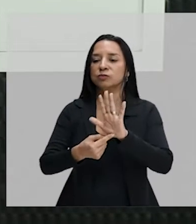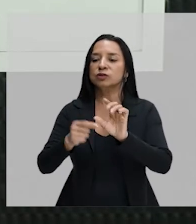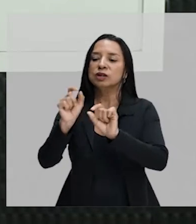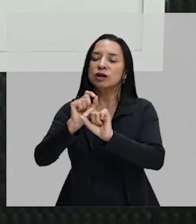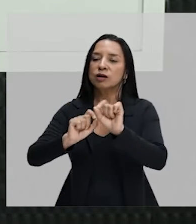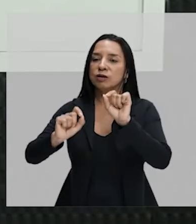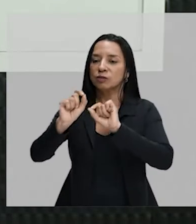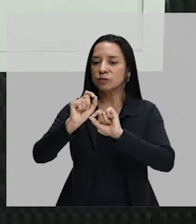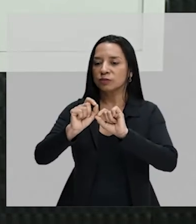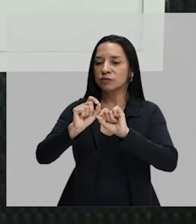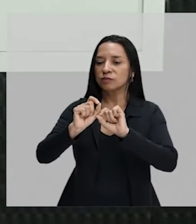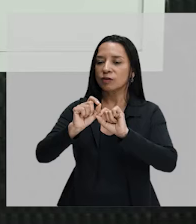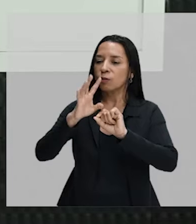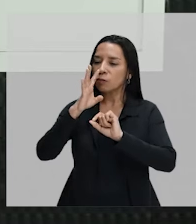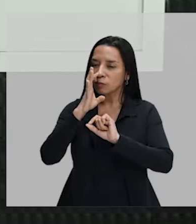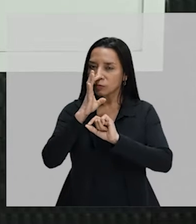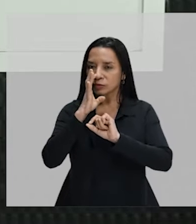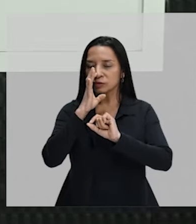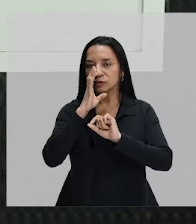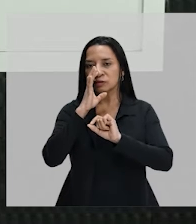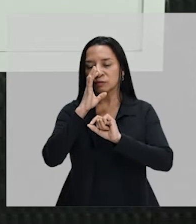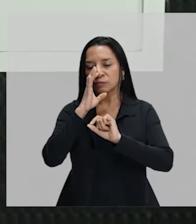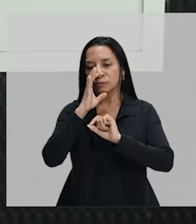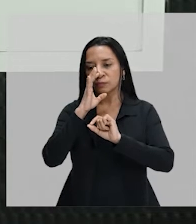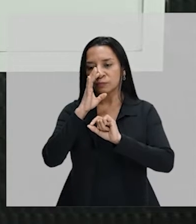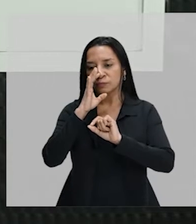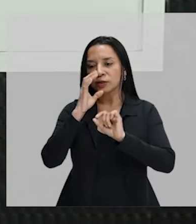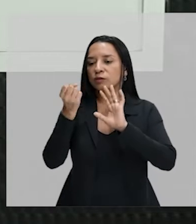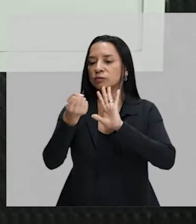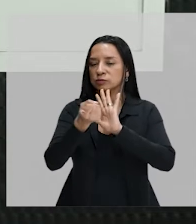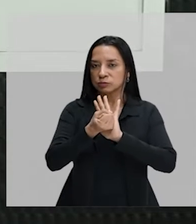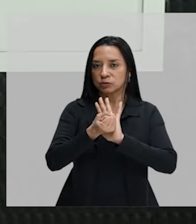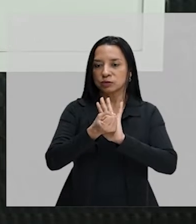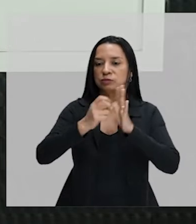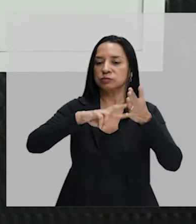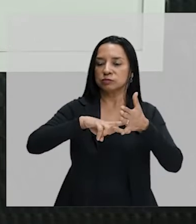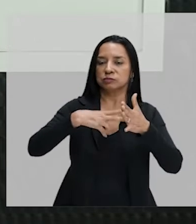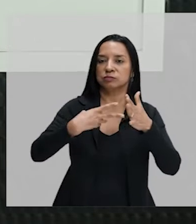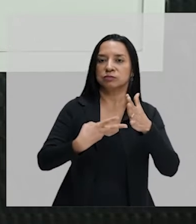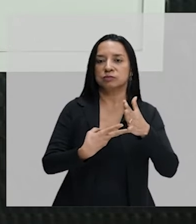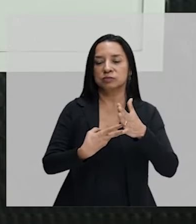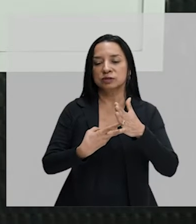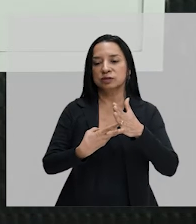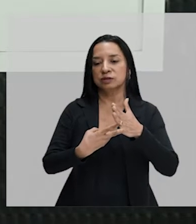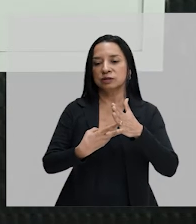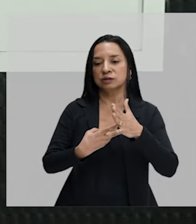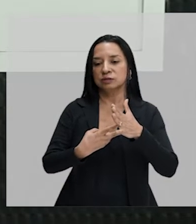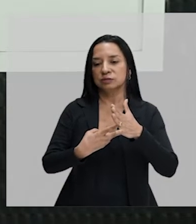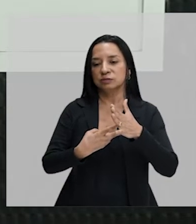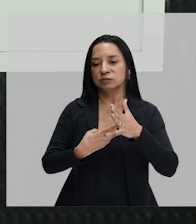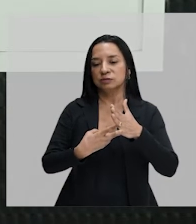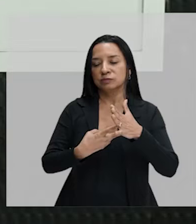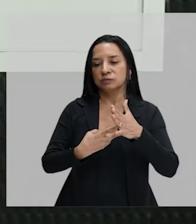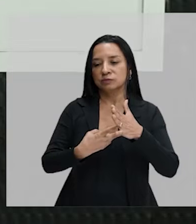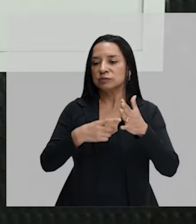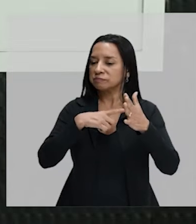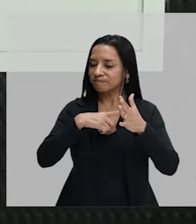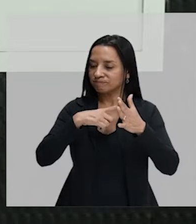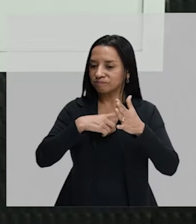que vão apreciar, tá? Esse simbolismo, esse significado dotado de